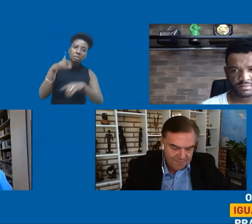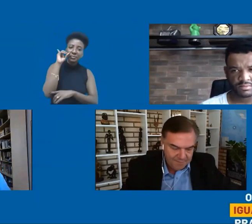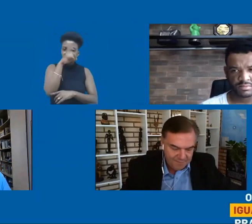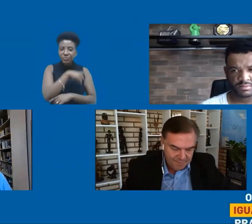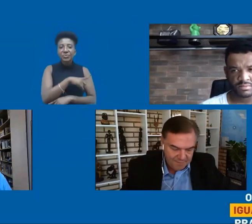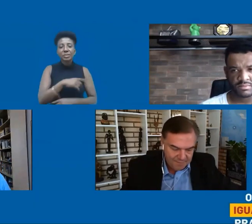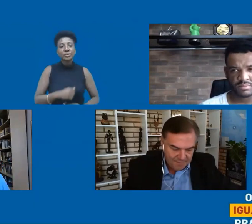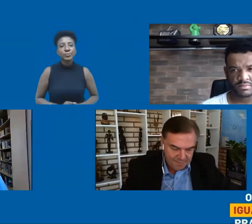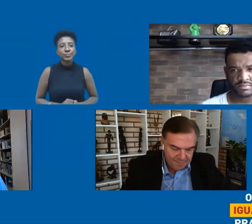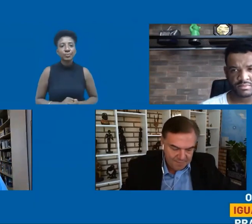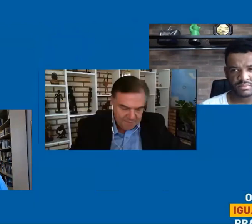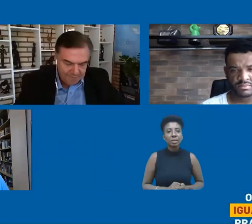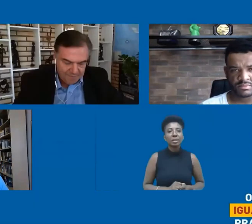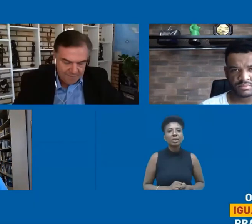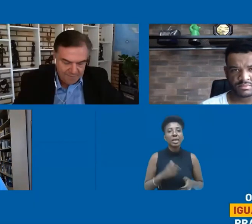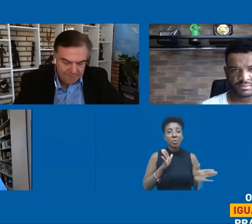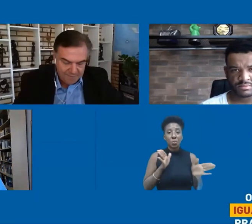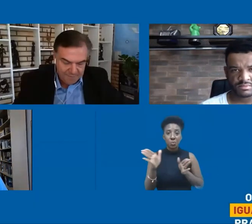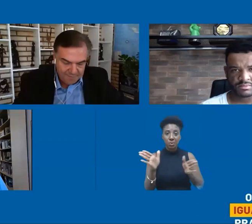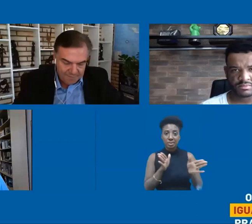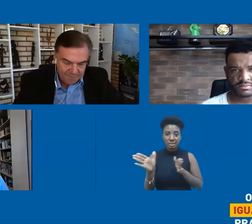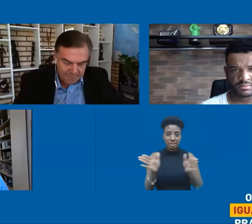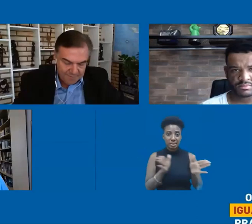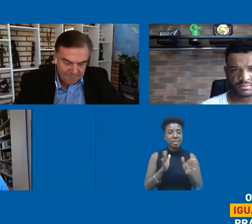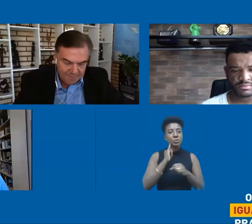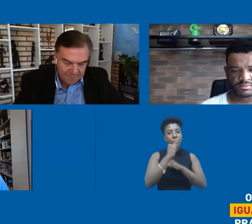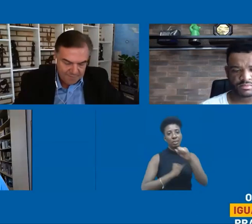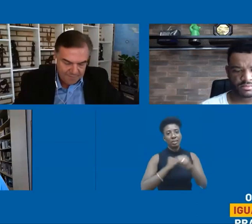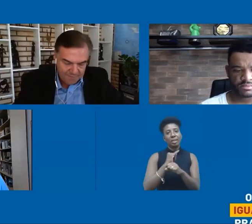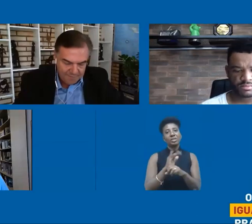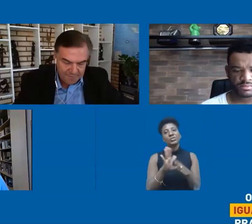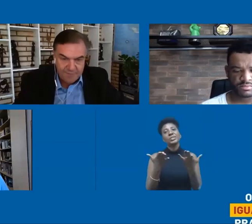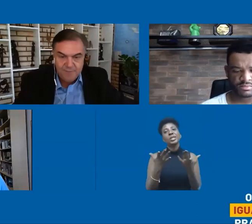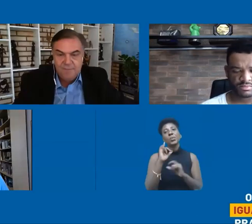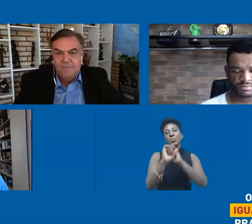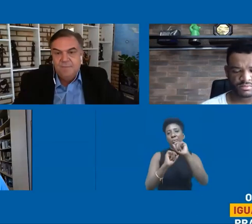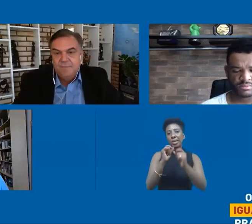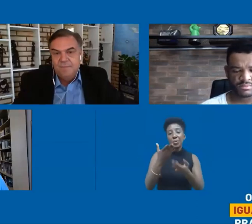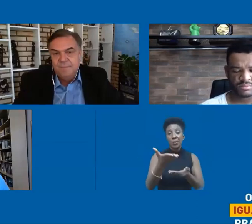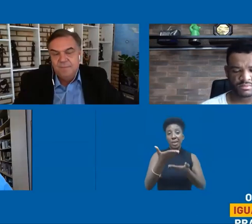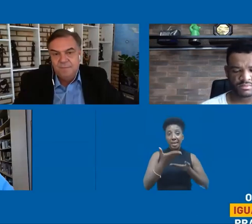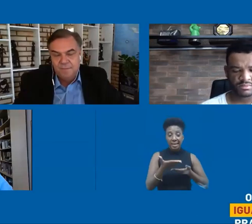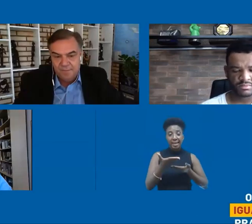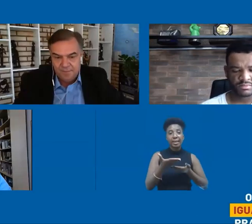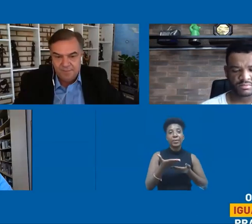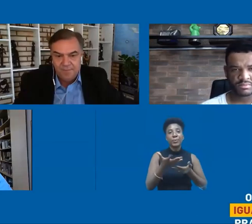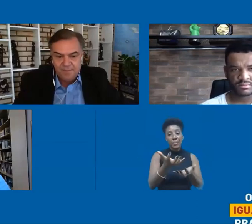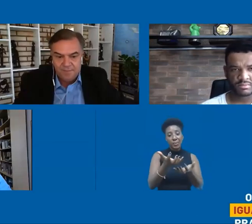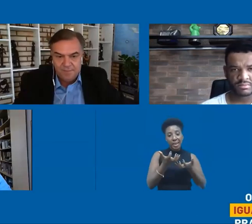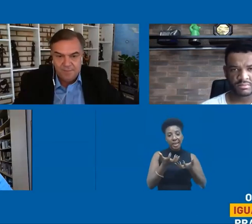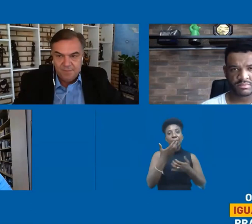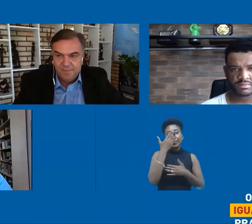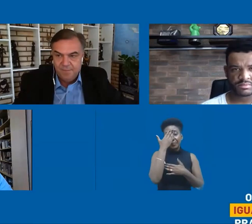instabilidades com o acesso à internet. Então, eu queria pedir para trazer de volta aqui o